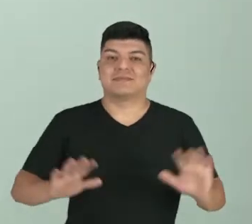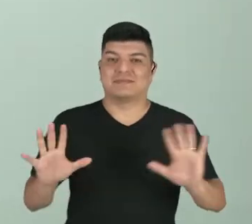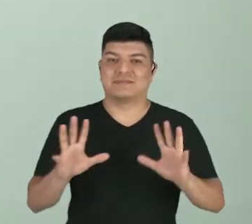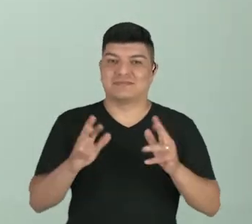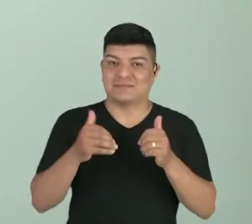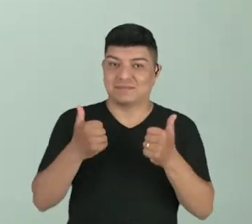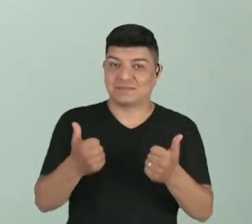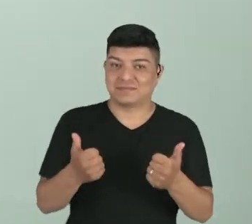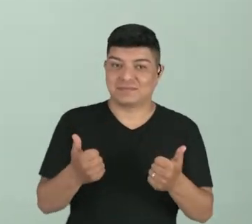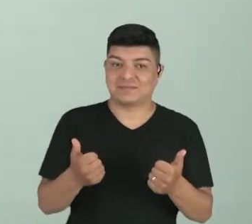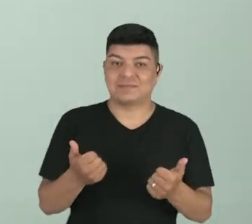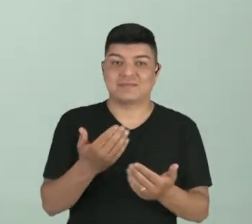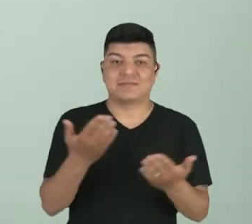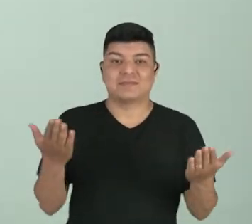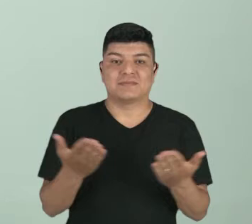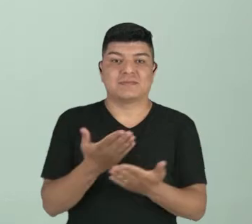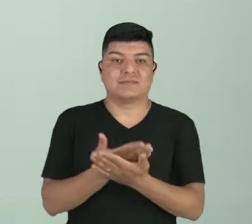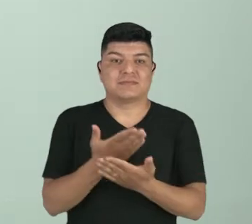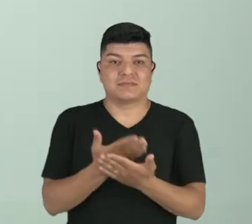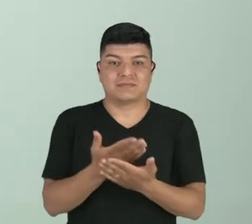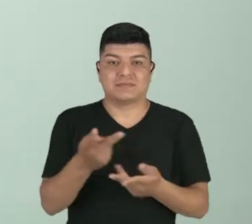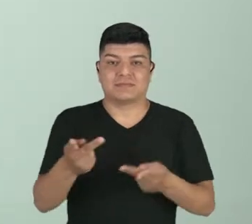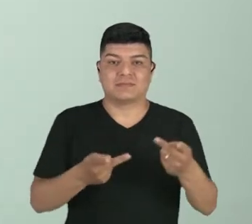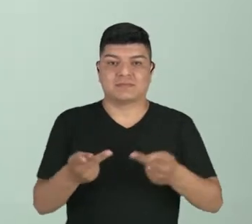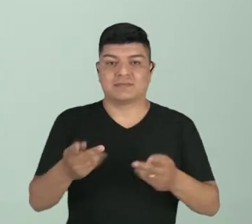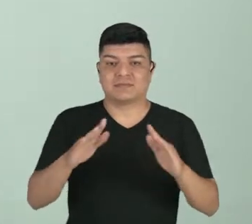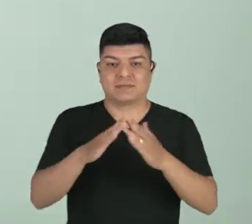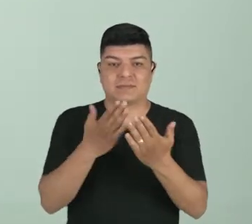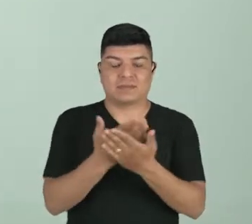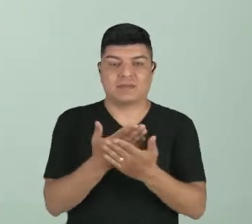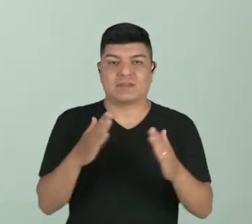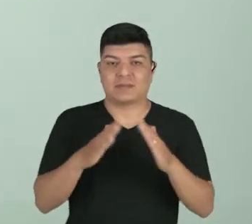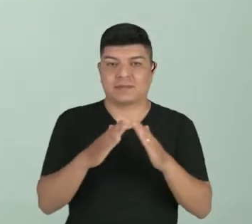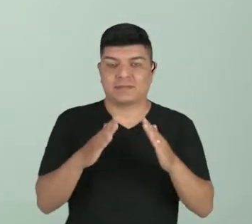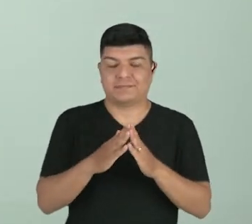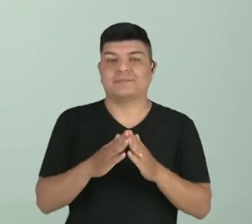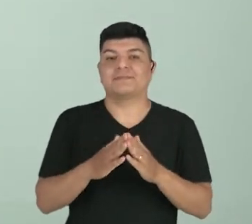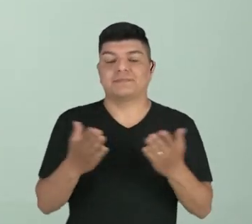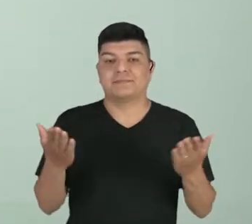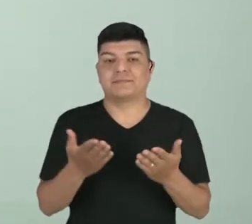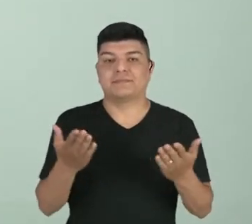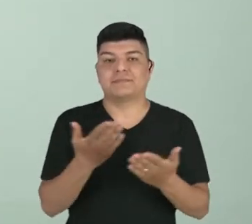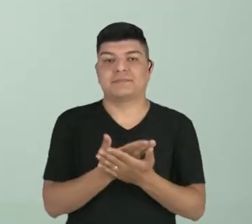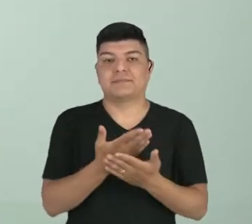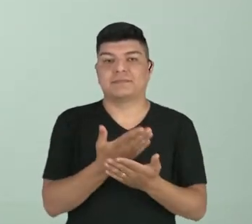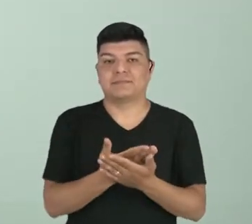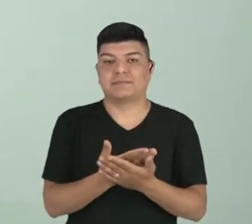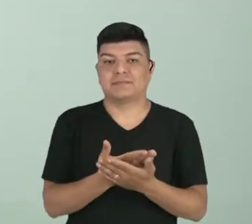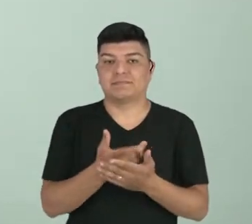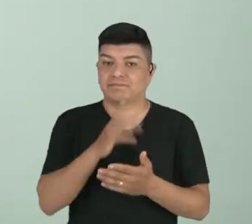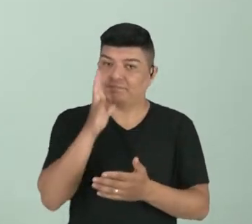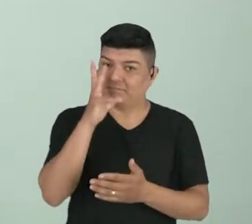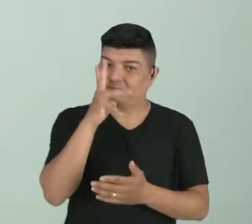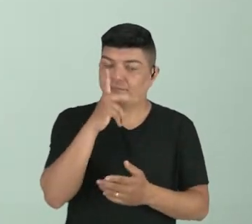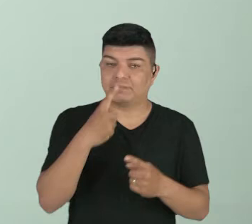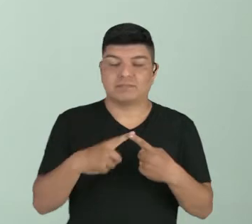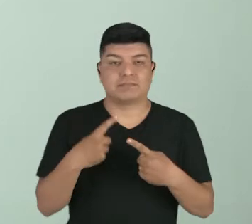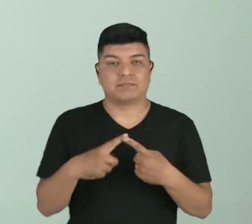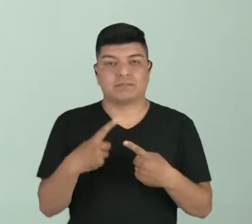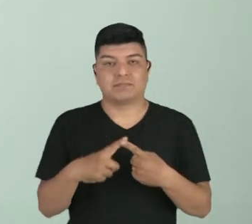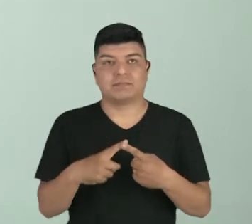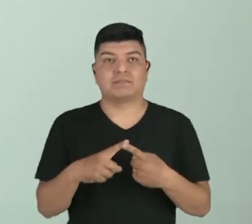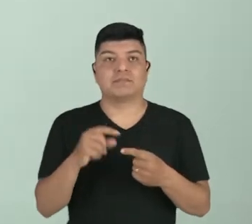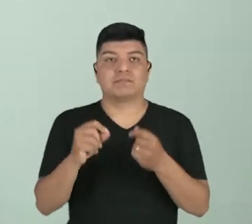Olá, tudo bem com você? Vamos hoje para mais uma aula do projeto Escola em Casa. Hoje nossa aula será um pouquinho extensa, a gente vai ver hoje um pouquinho